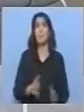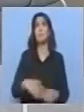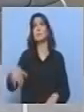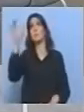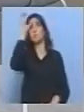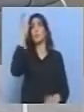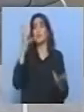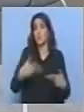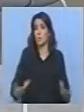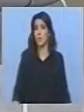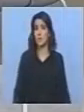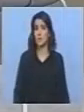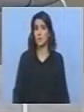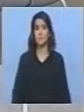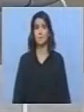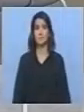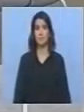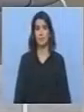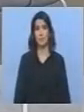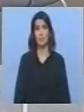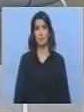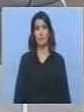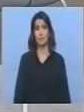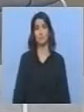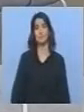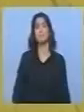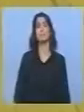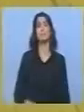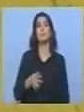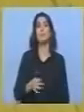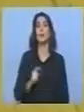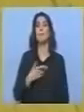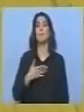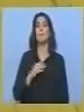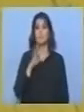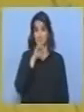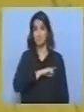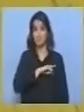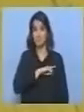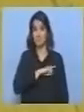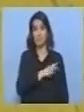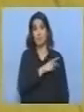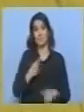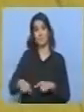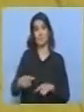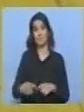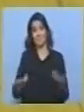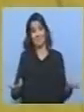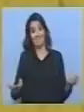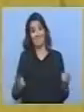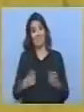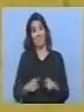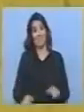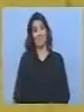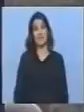dotado para fazer as contas sobre esta matéria. Pedro Barbas Homem, no caso de uma privada, a questão das propinas não se coloca desta forma, porque é a